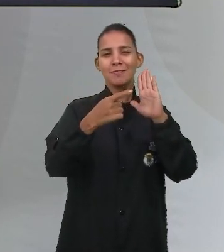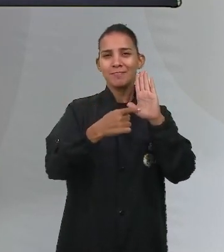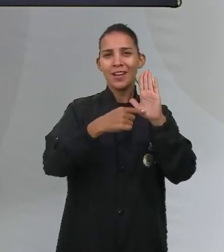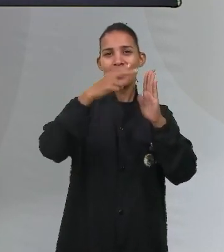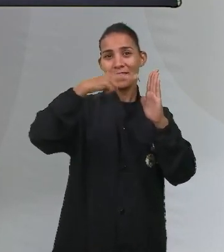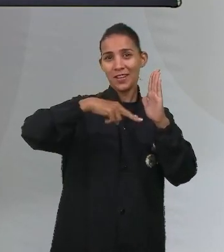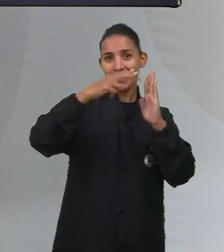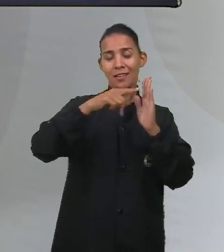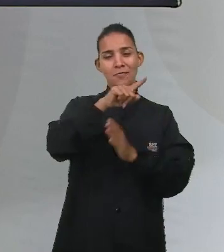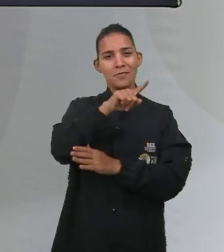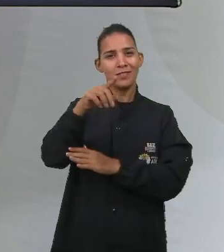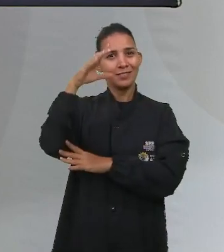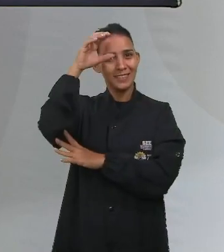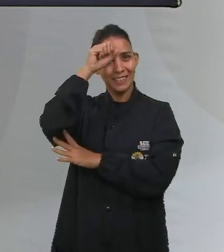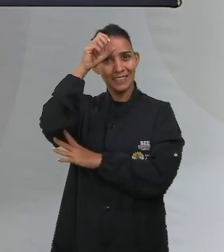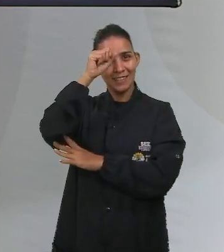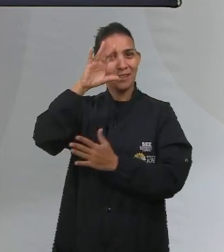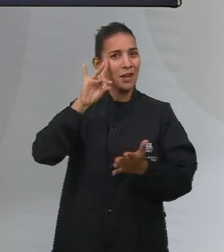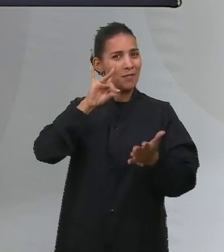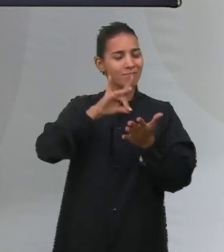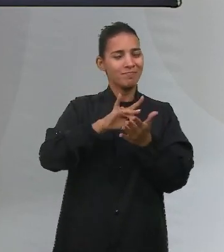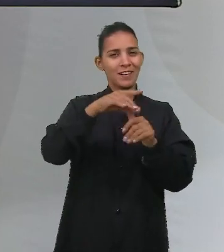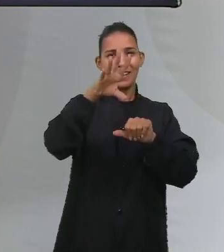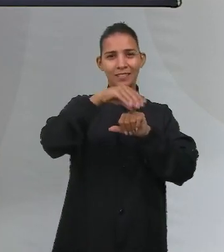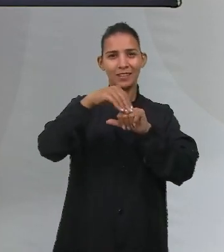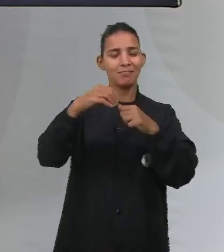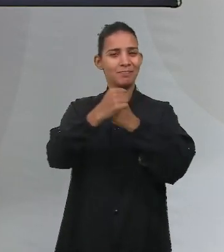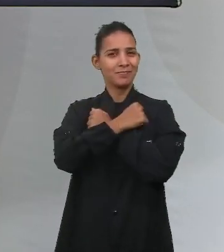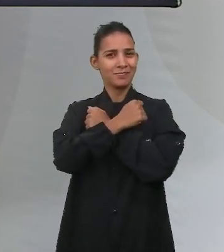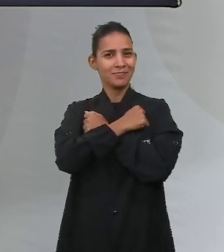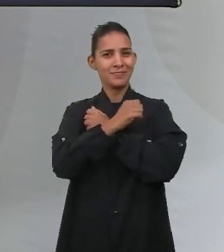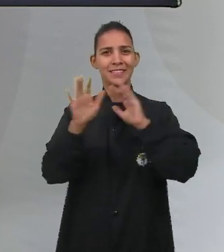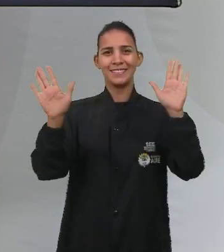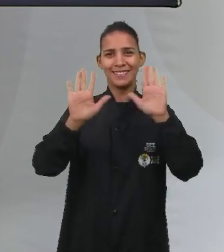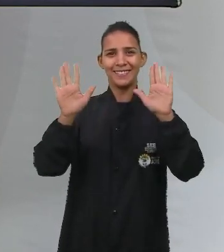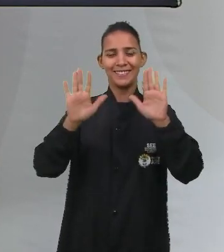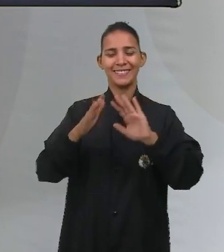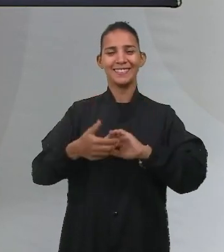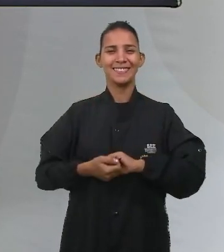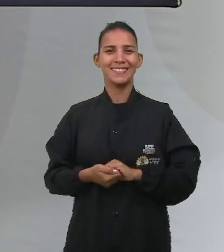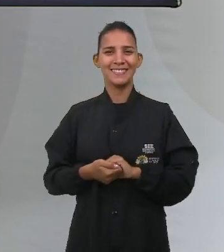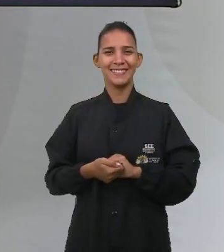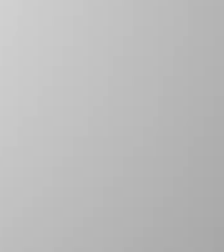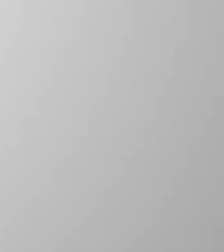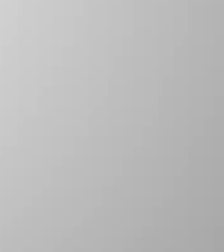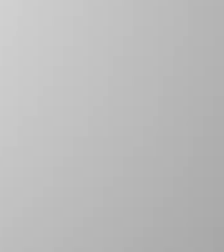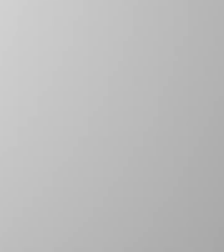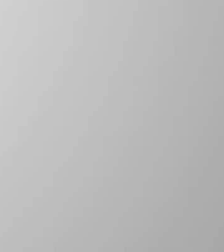consolidar os seus conhecimentos. Um forte abraço, tchau e até a próxima.